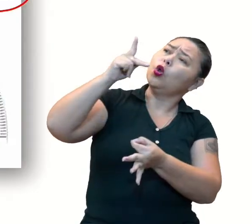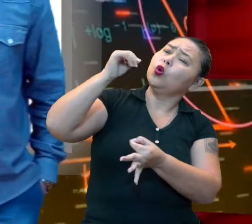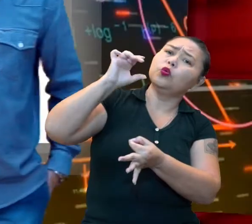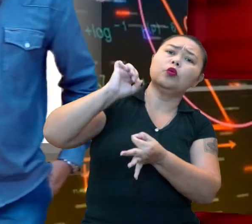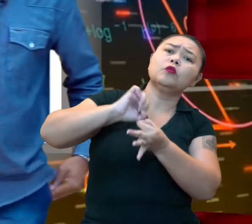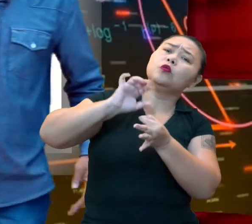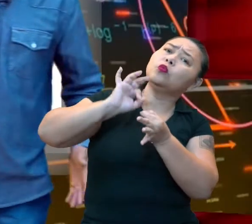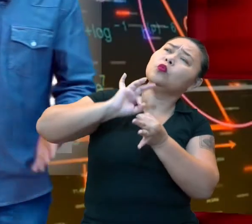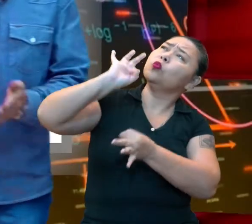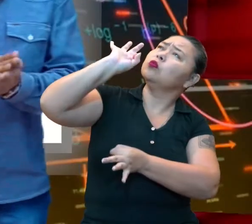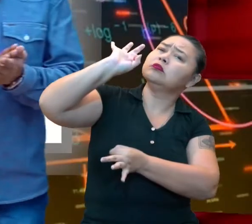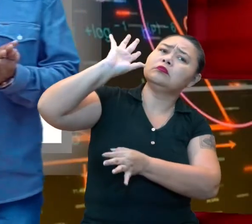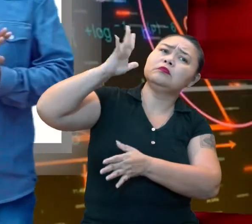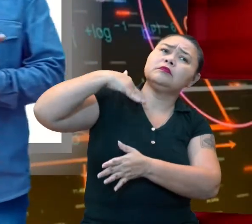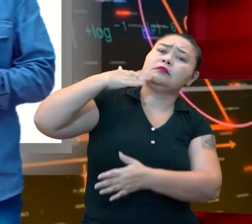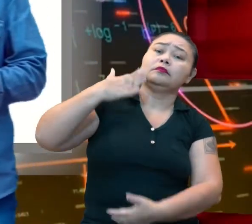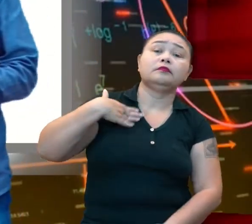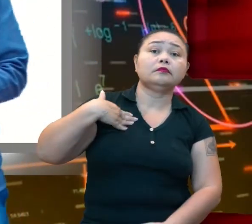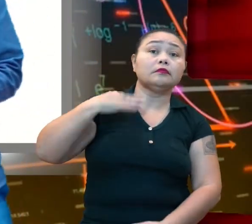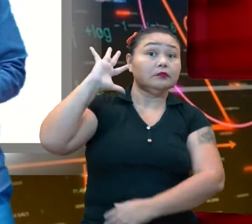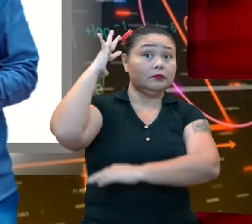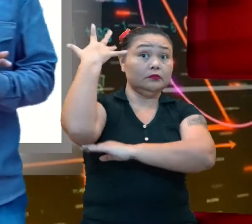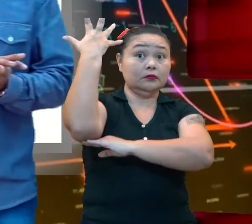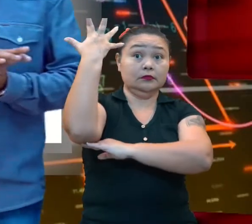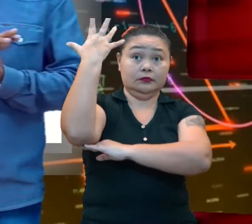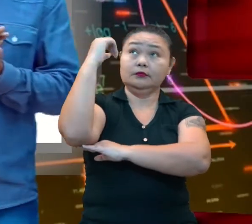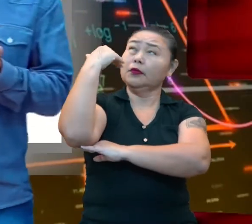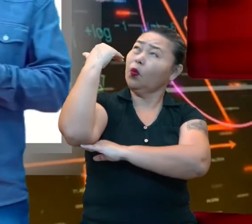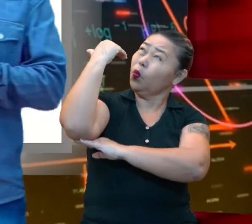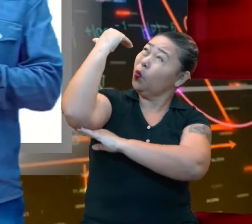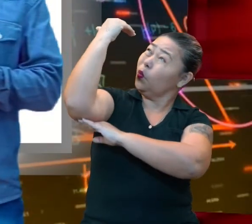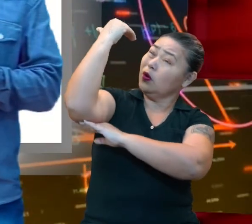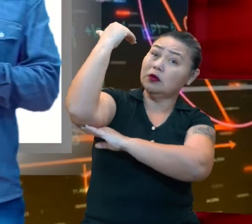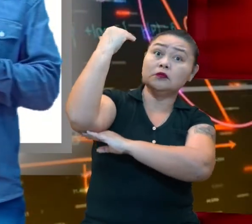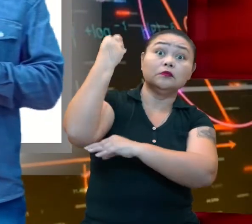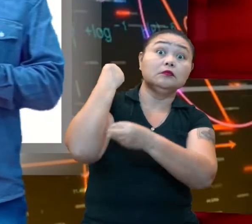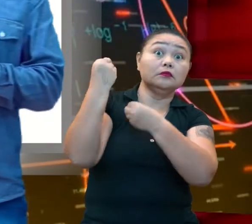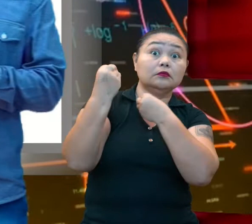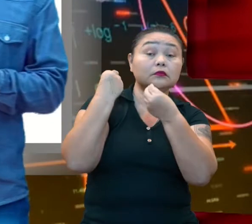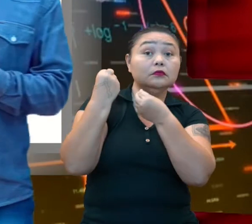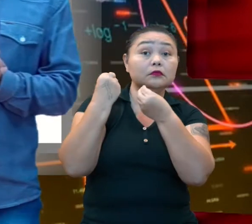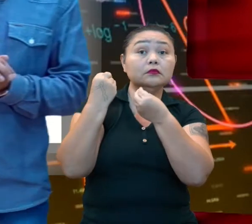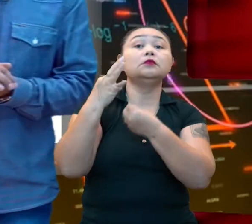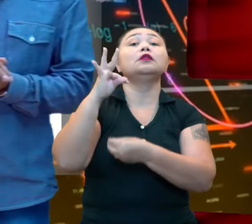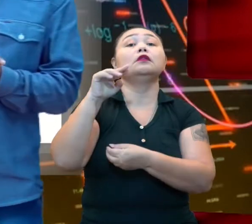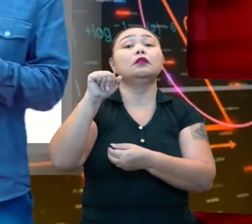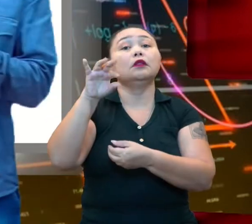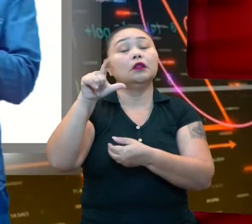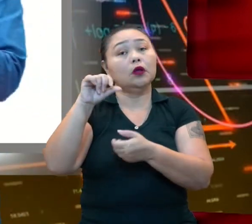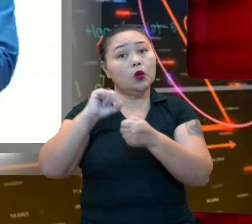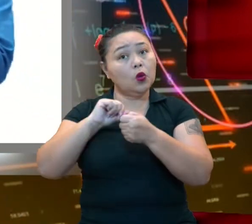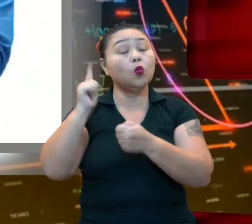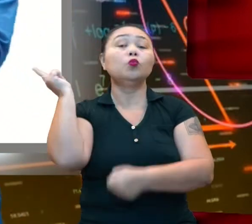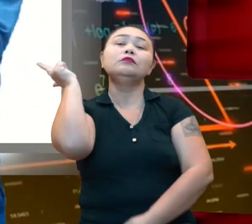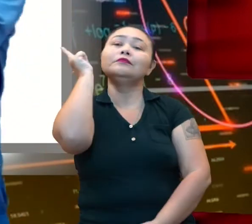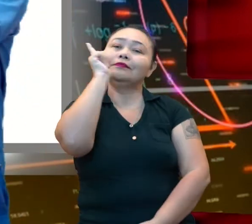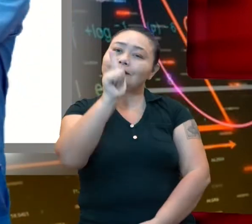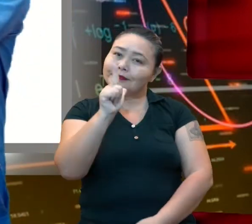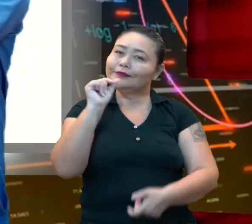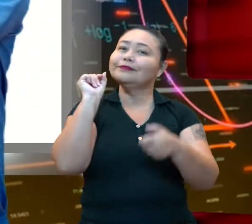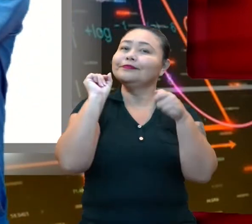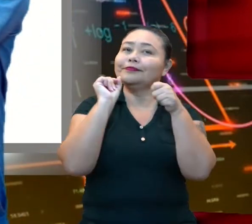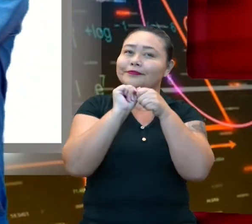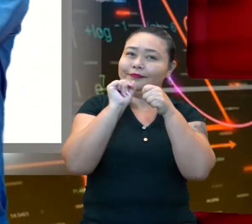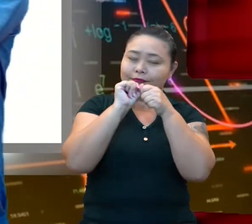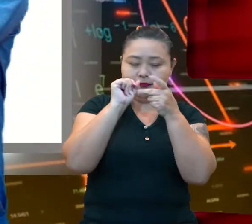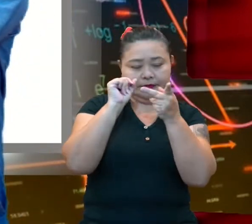saber o topo lá da minha árvore, aquela castanheira. Não sei quanto que mede. Com o teodolito caseiro, você consegue fazer essa medição. Coloca